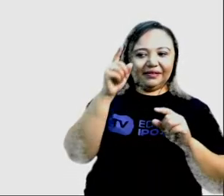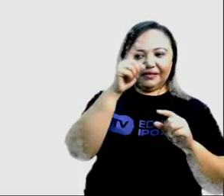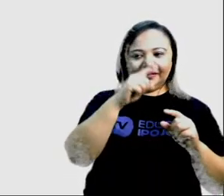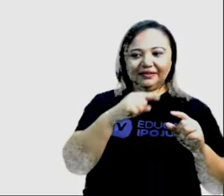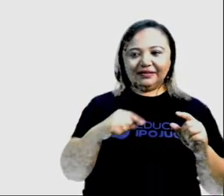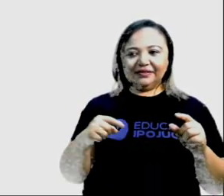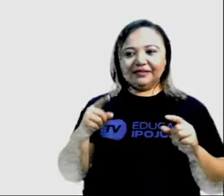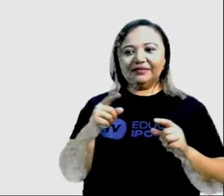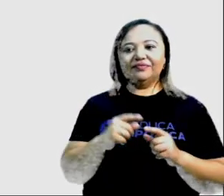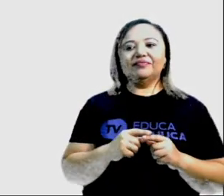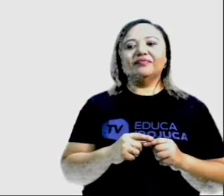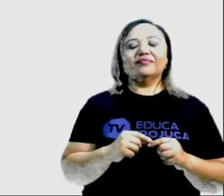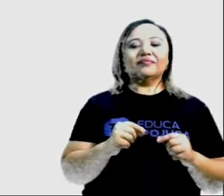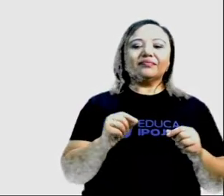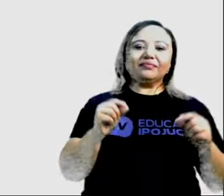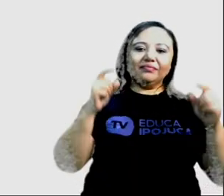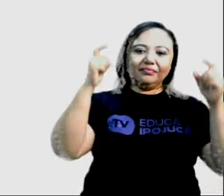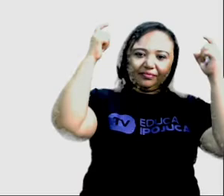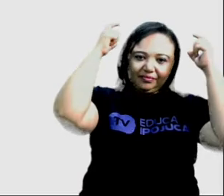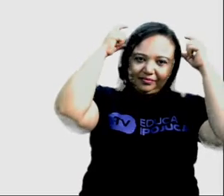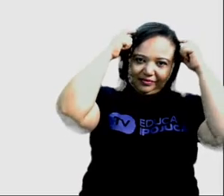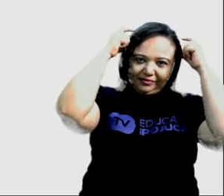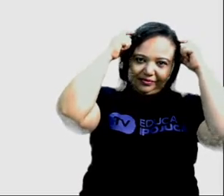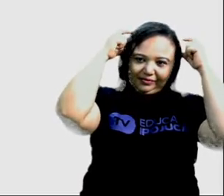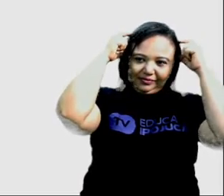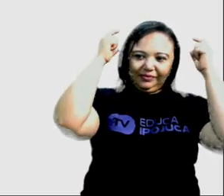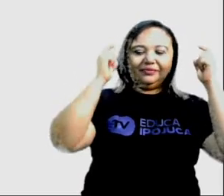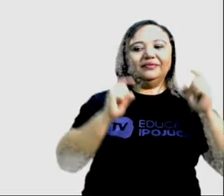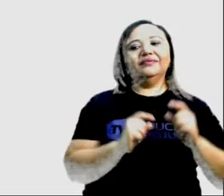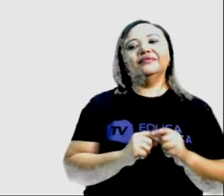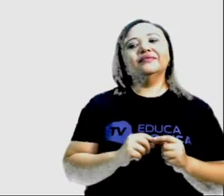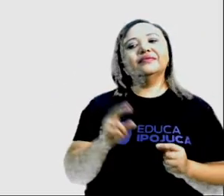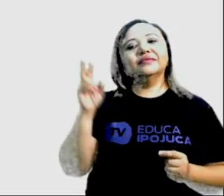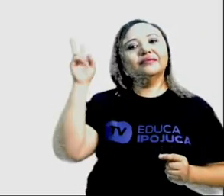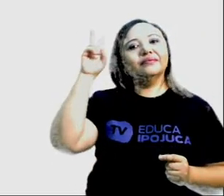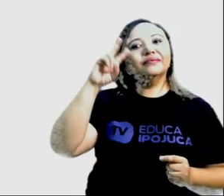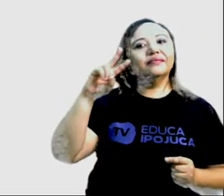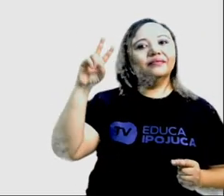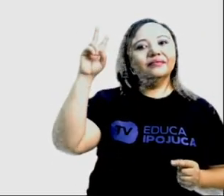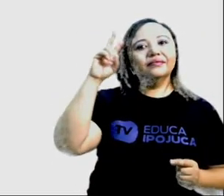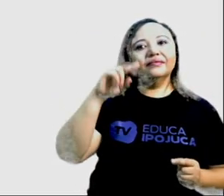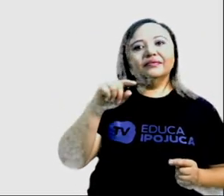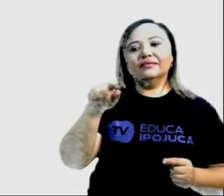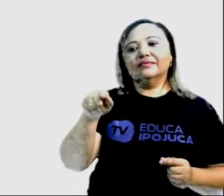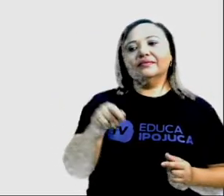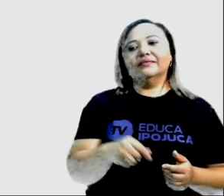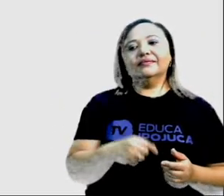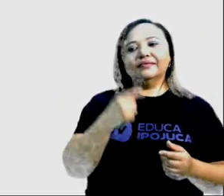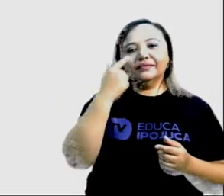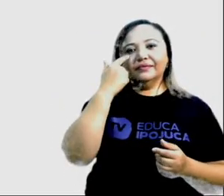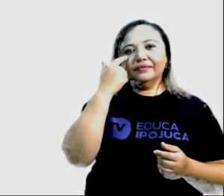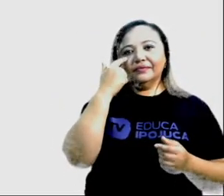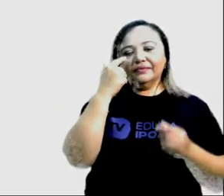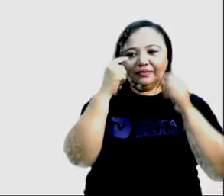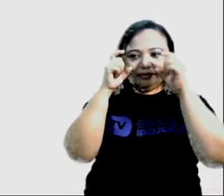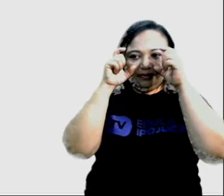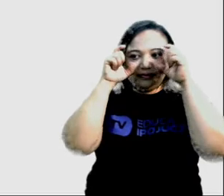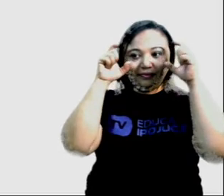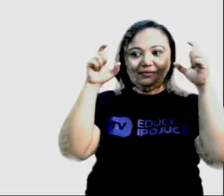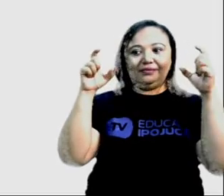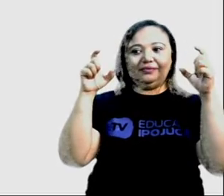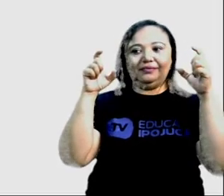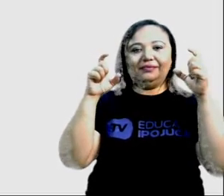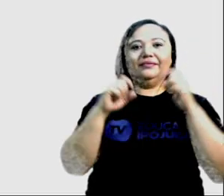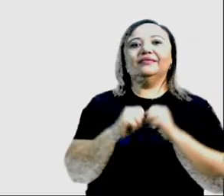novamente. Coloca as orelhinhas e os olhos. Lembrando que os olhos, né? Primeiro do panda, eles são